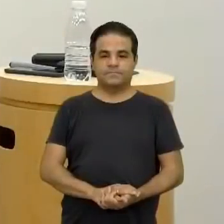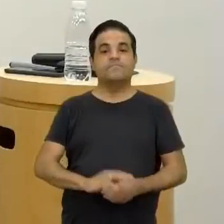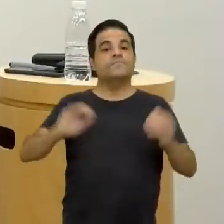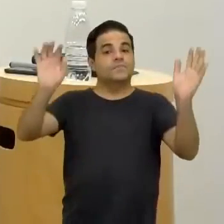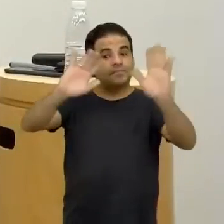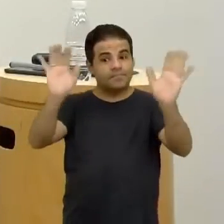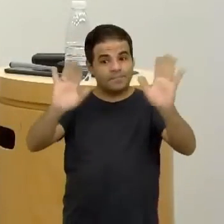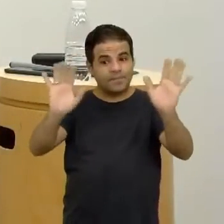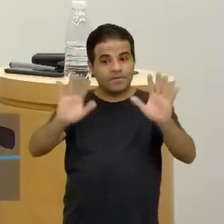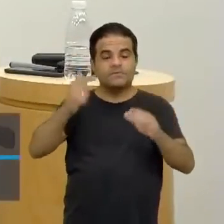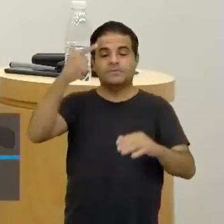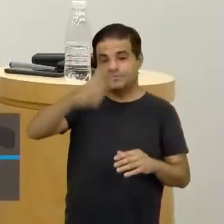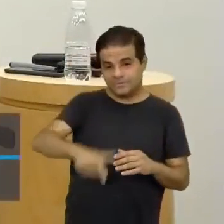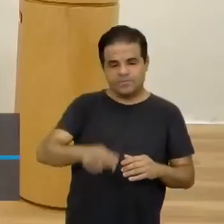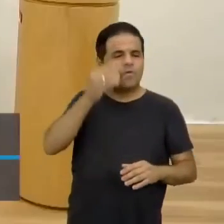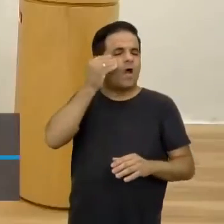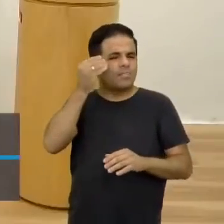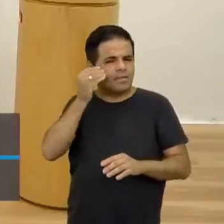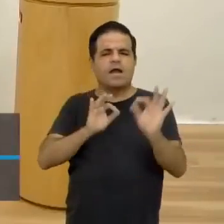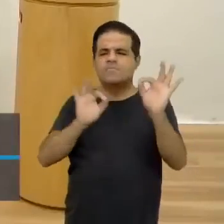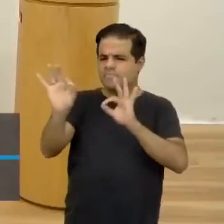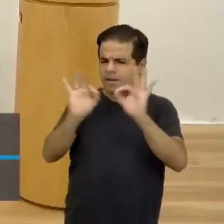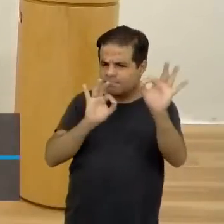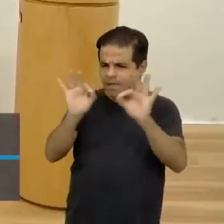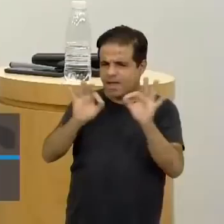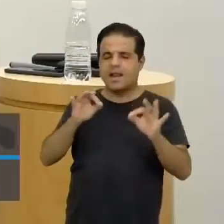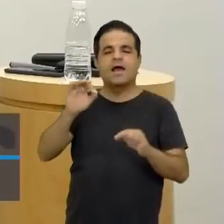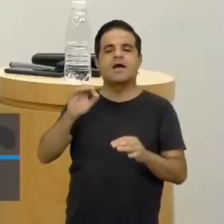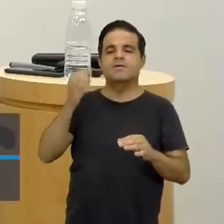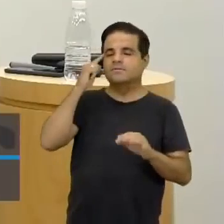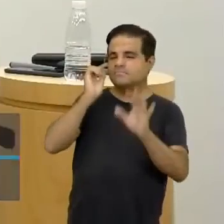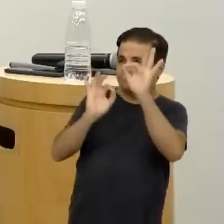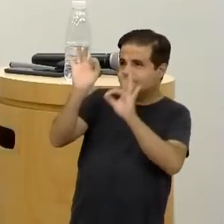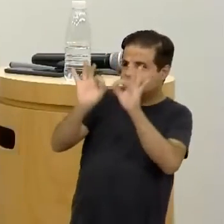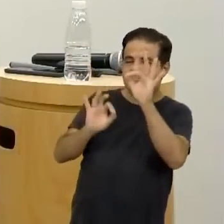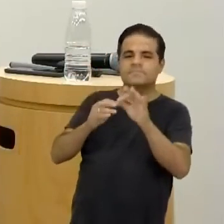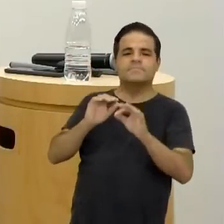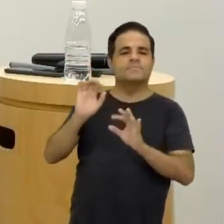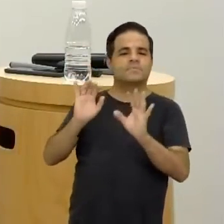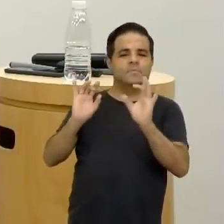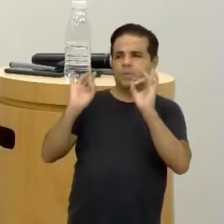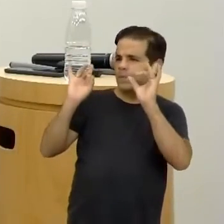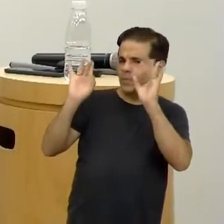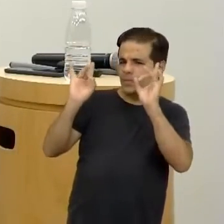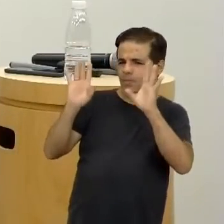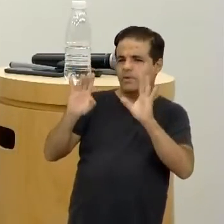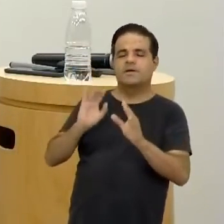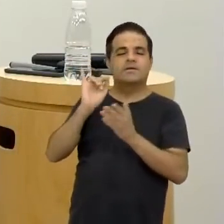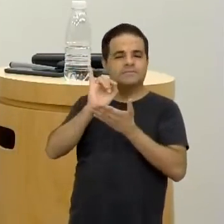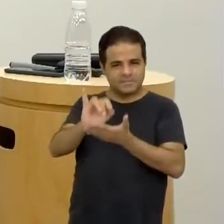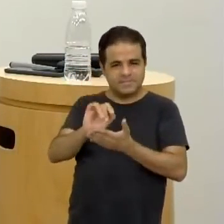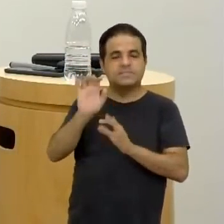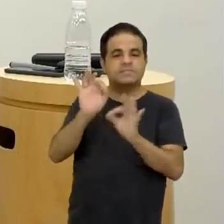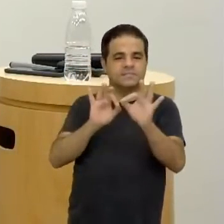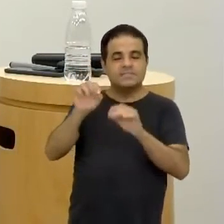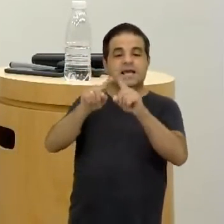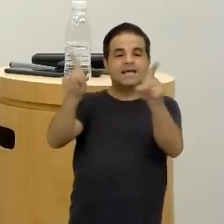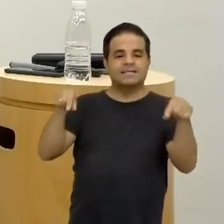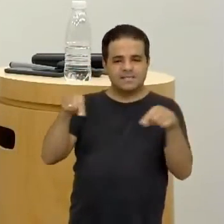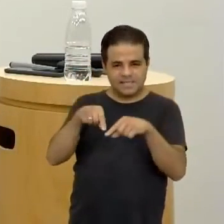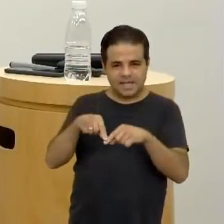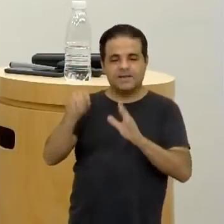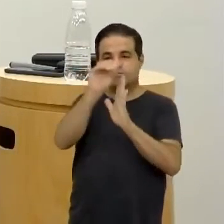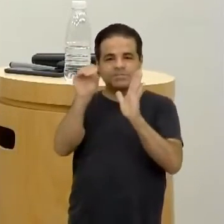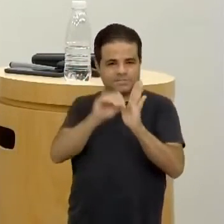e voltamos aqui Osmar eu vou tentar fazer aqui com esse meu aparato aqui super sofisticado que eu importei lá da